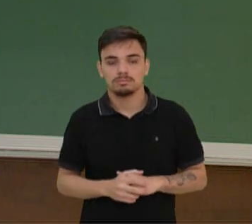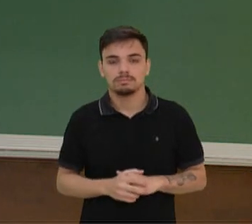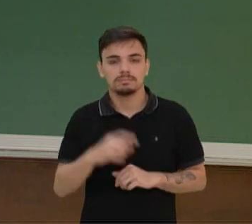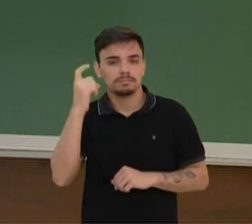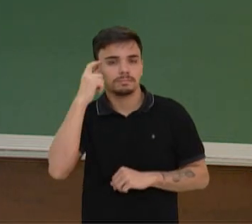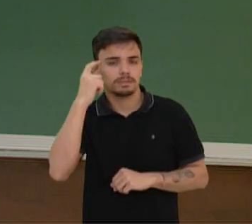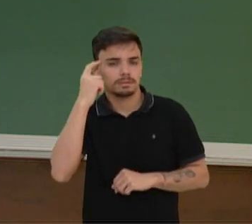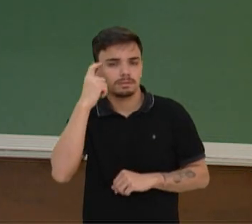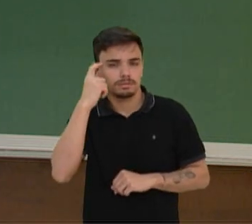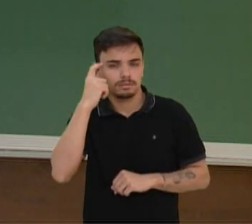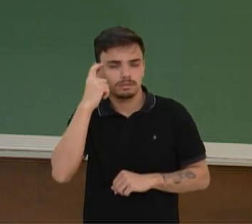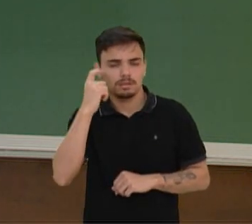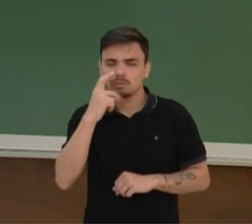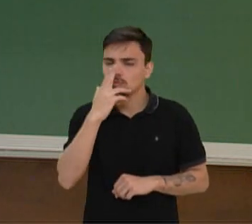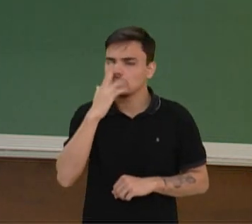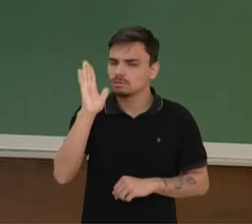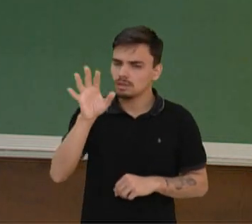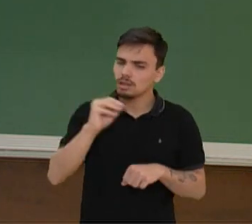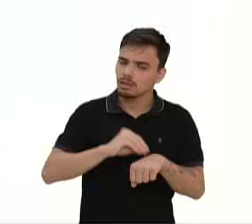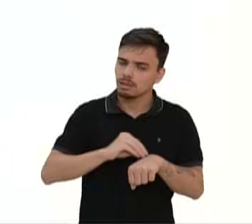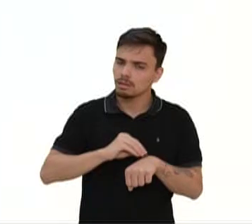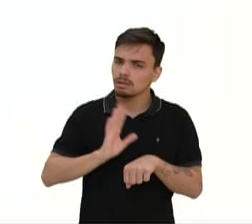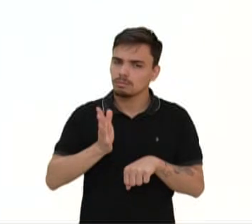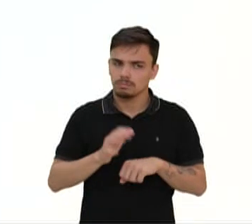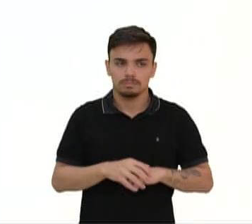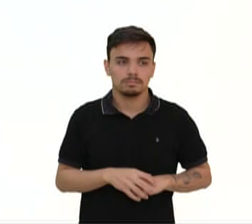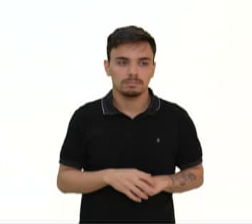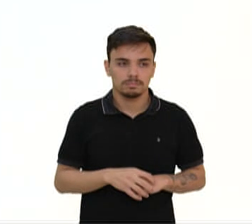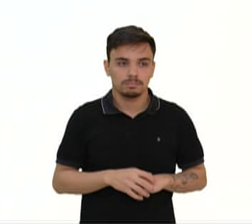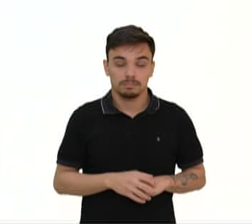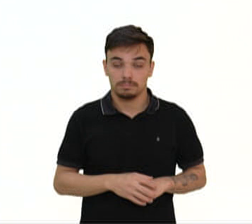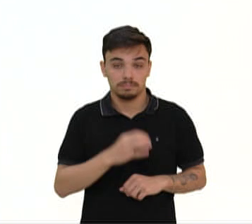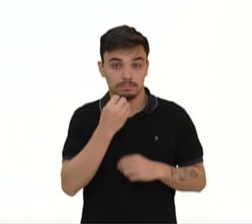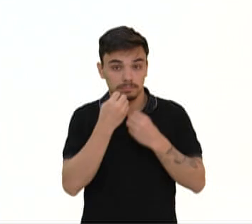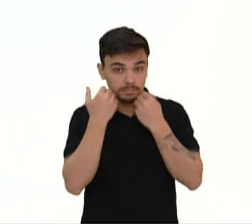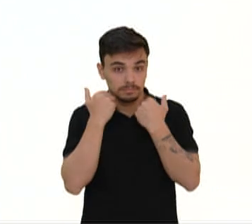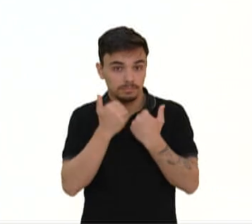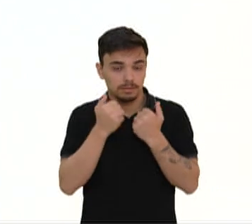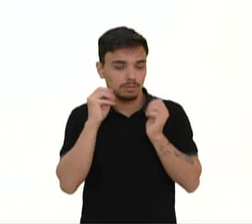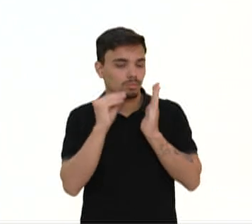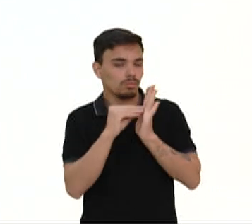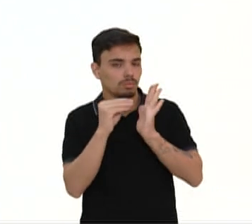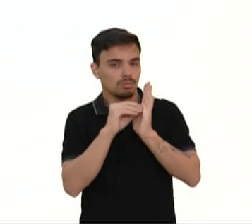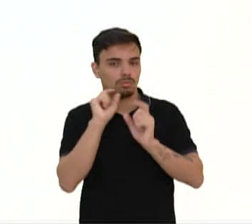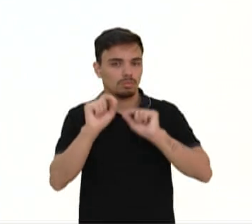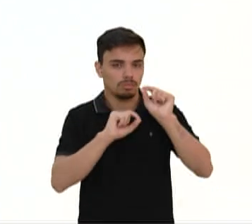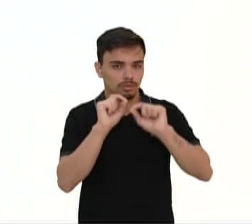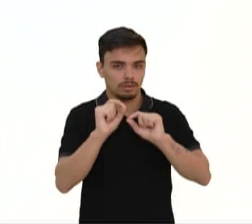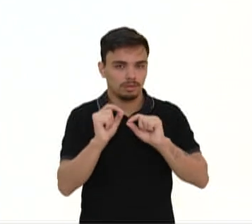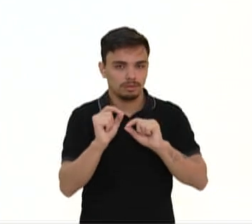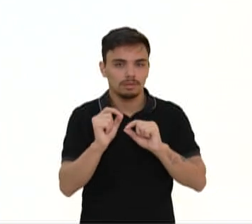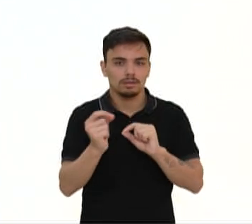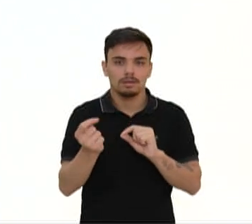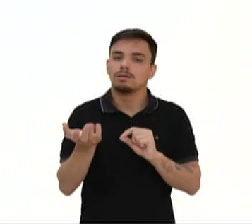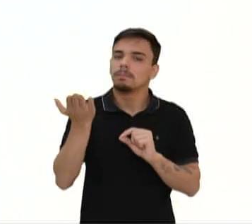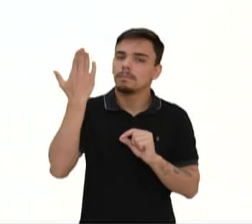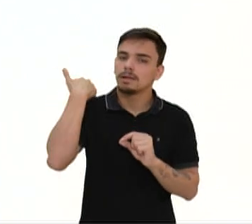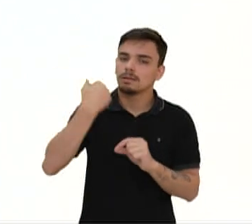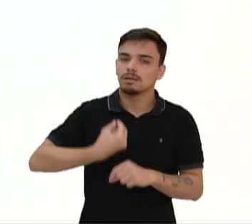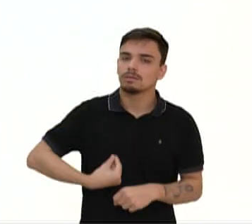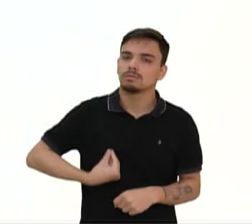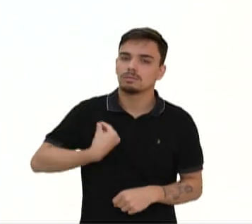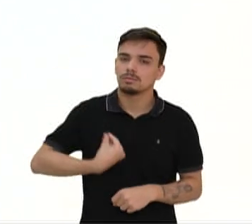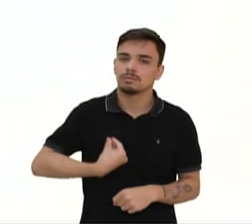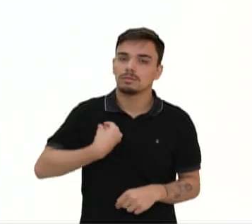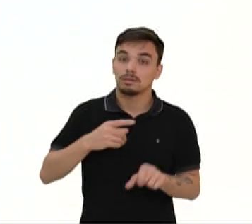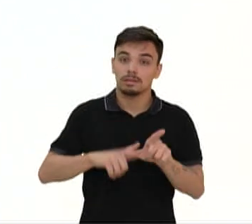Pensando... Acho que já deu tempo de responder. Ok, parabéns para quem disse que está no passado e